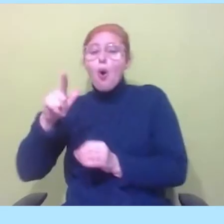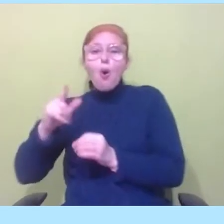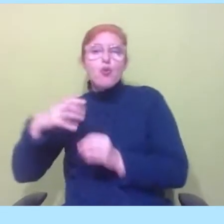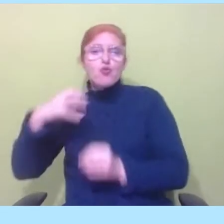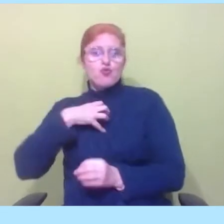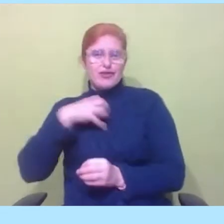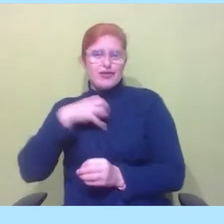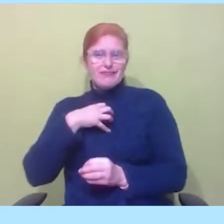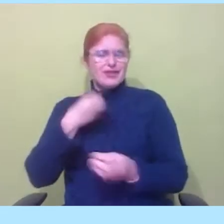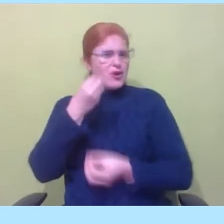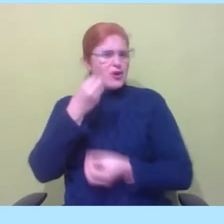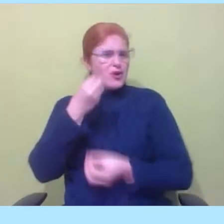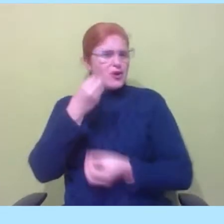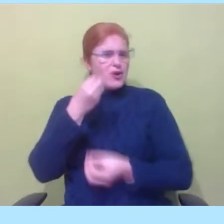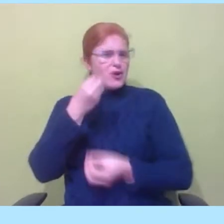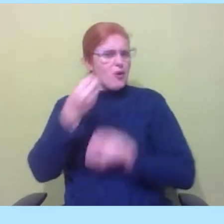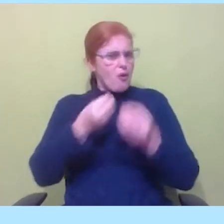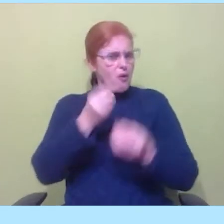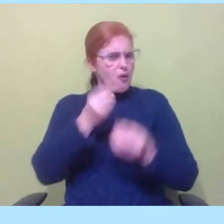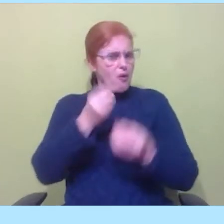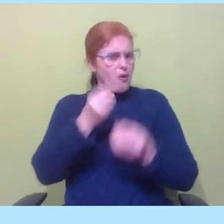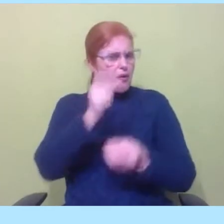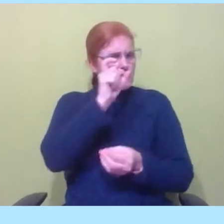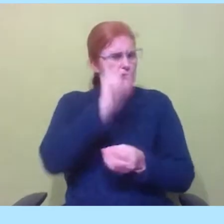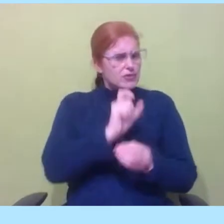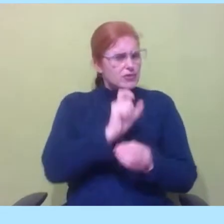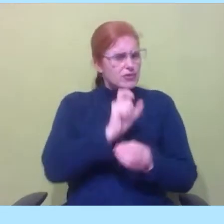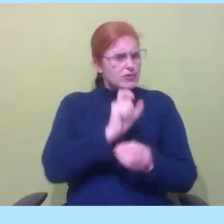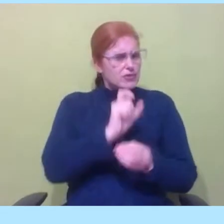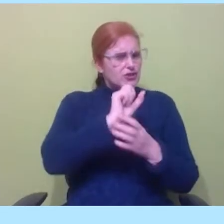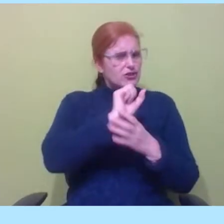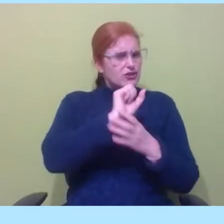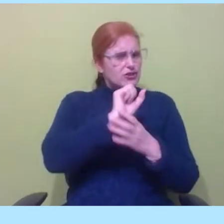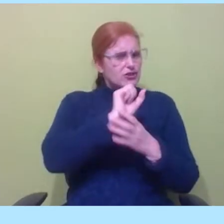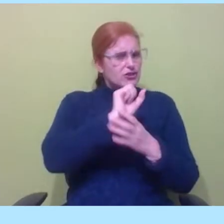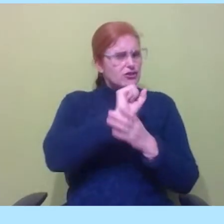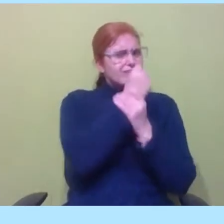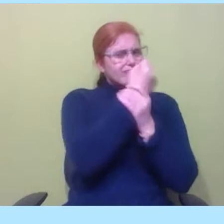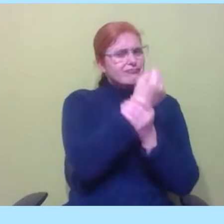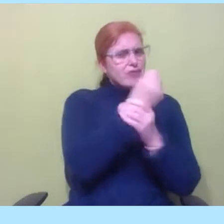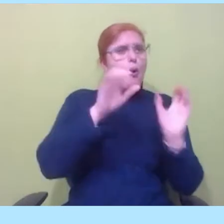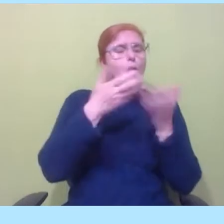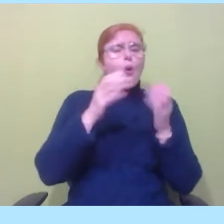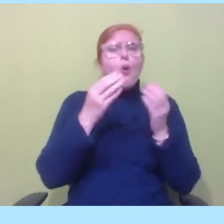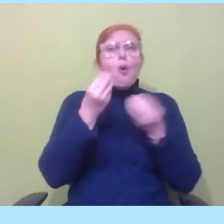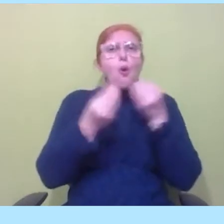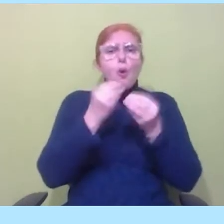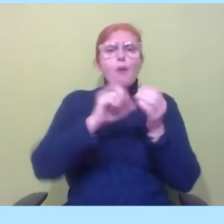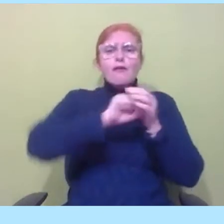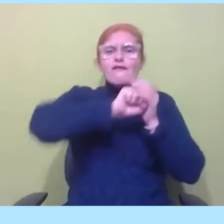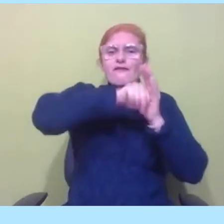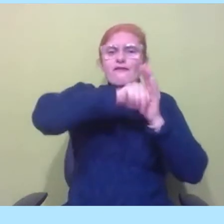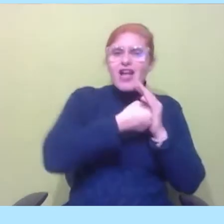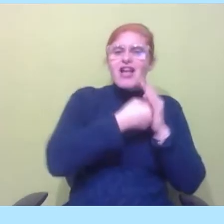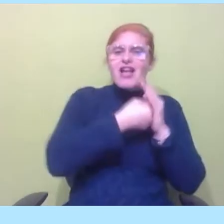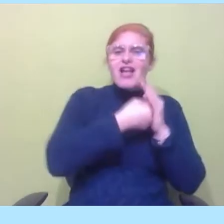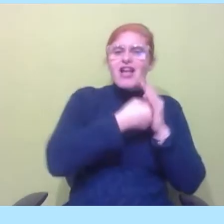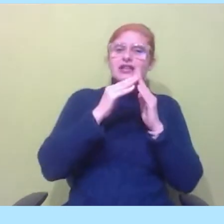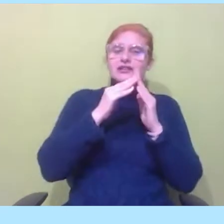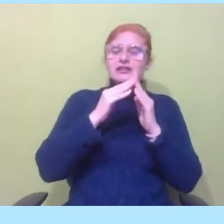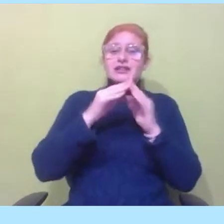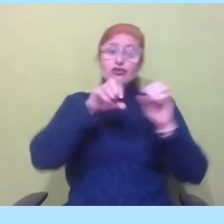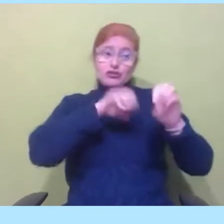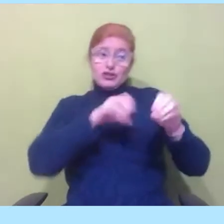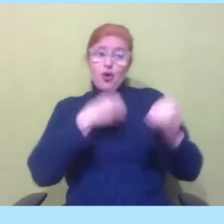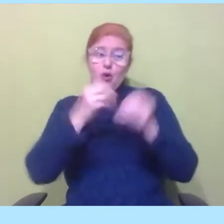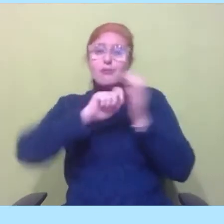segura? Como é que ela tranca a casa dela? Então, eu vou conversar com essa pessoa como é que ela tranca o celular. Olha, você acha que não é um problema levar o seu